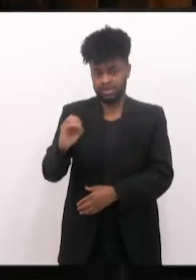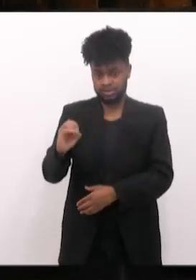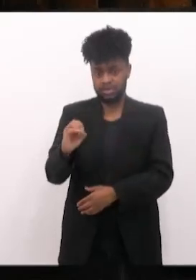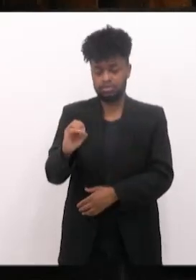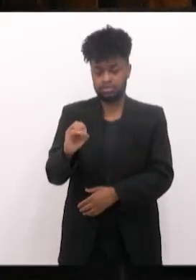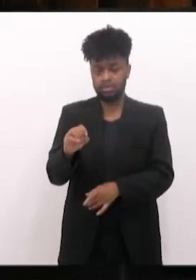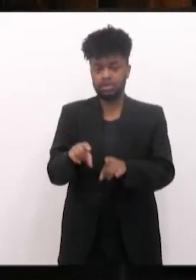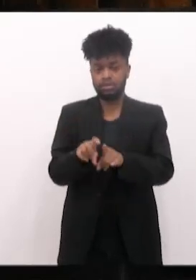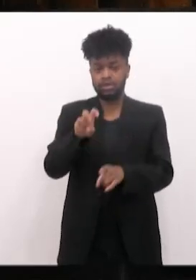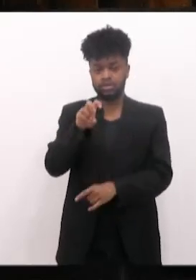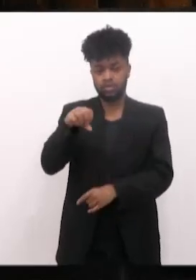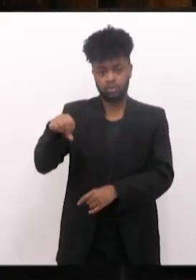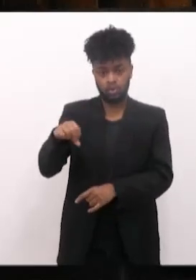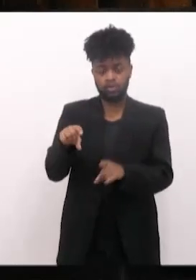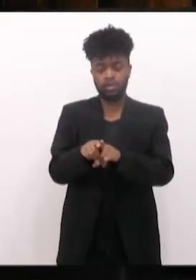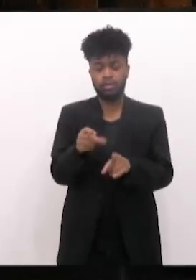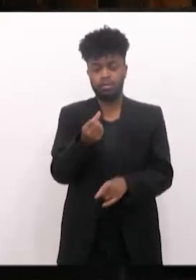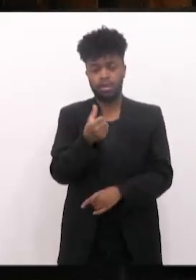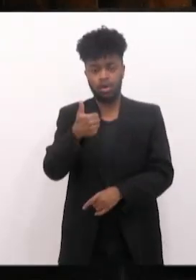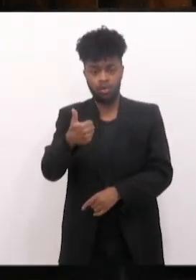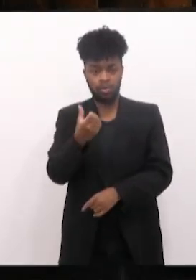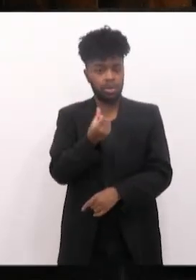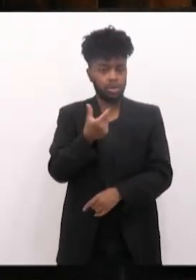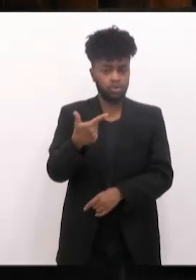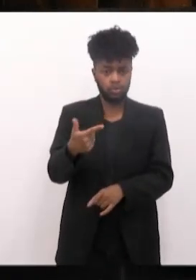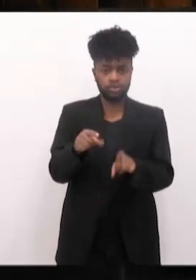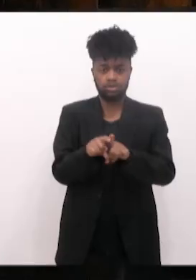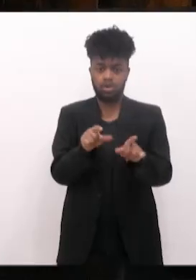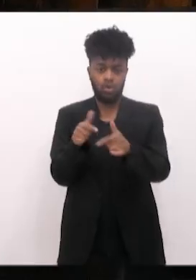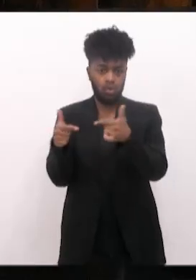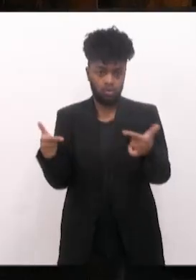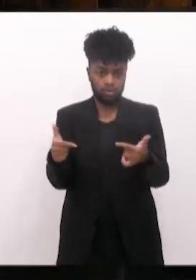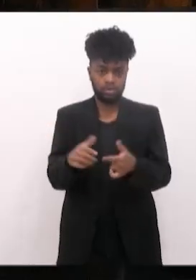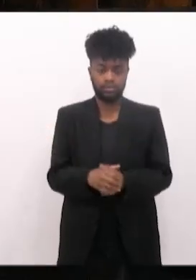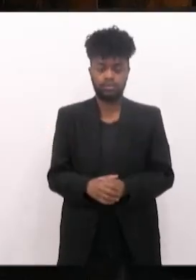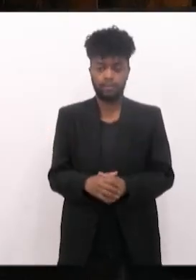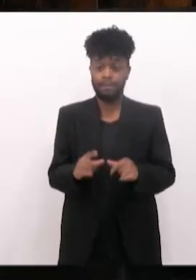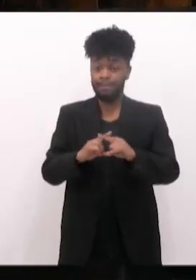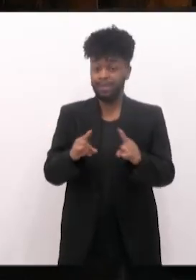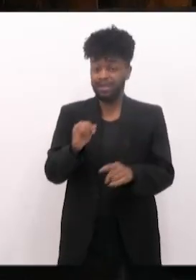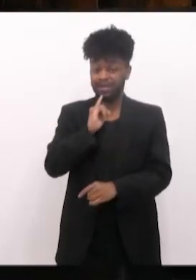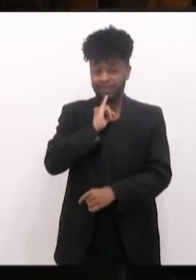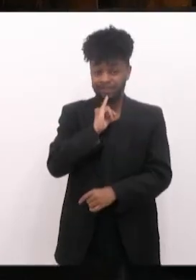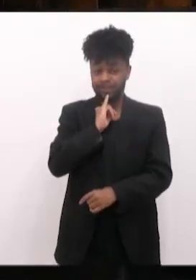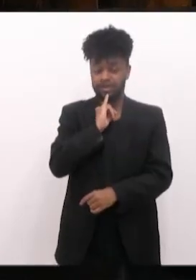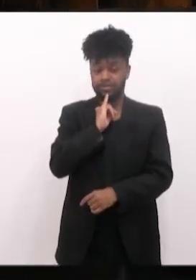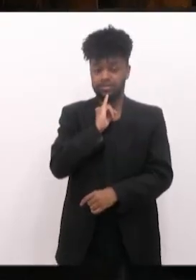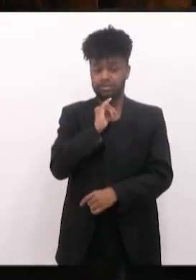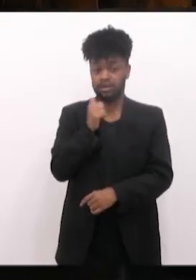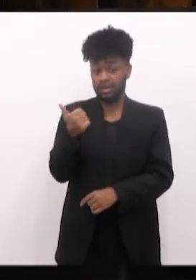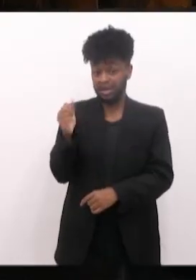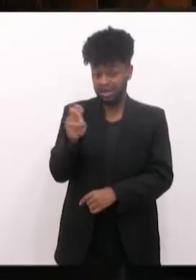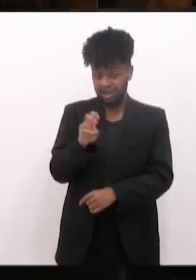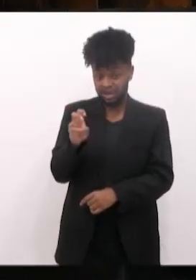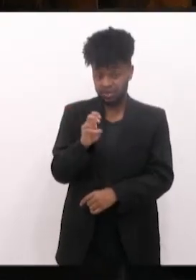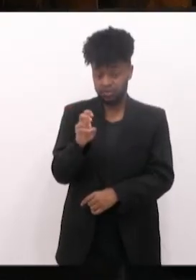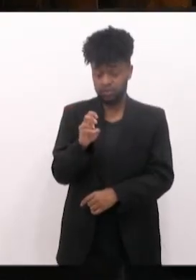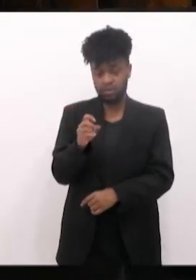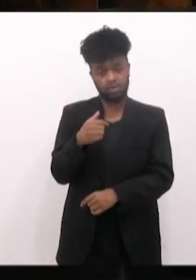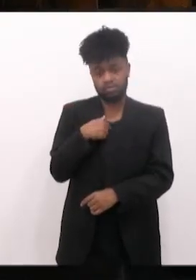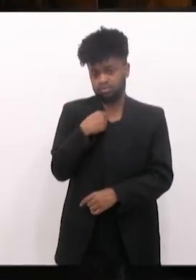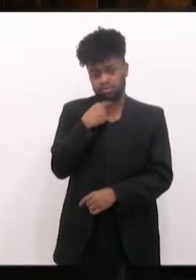da 59, da 61, da 62 e das demais. Mas, infelizmente, do 15º